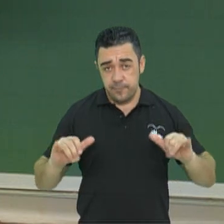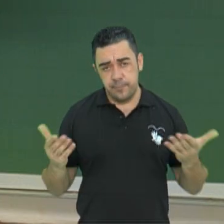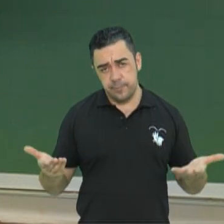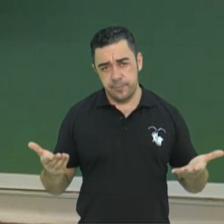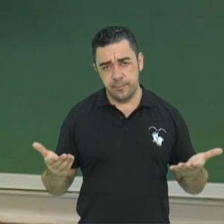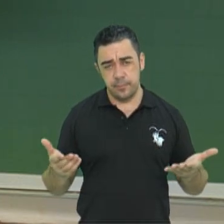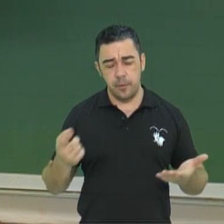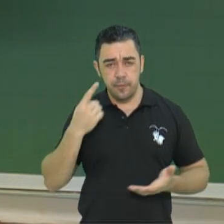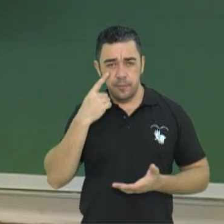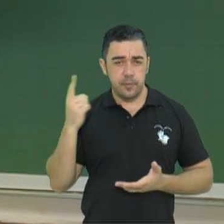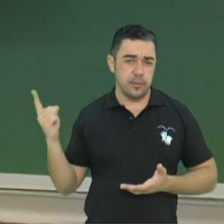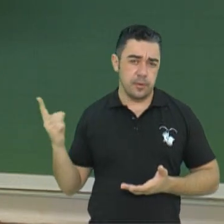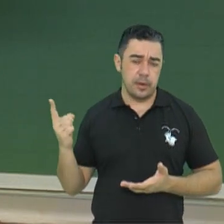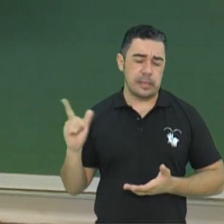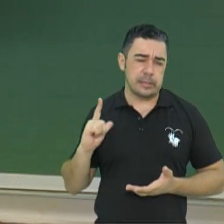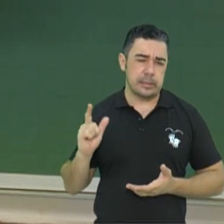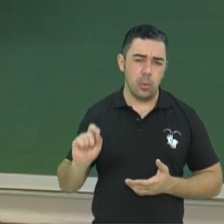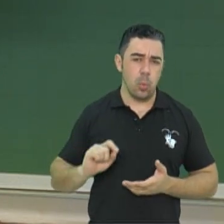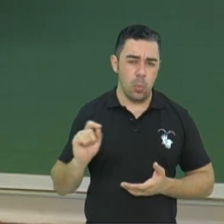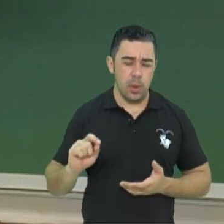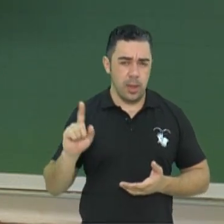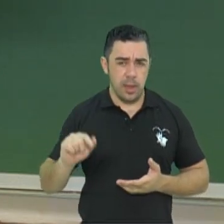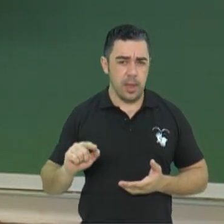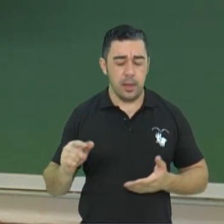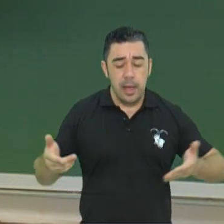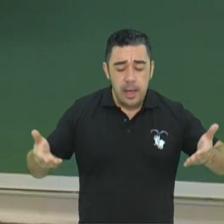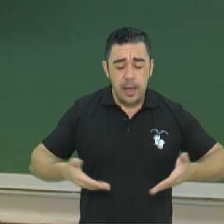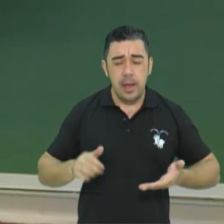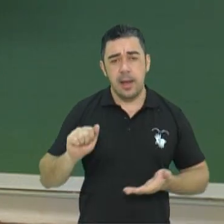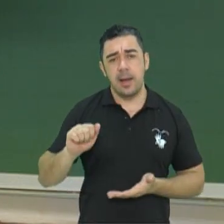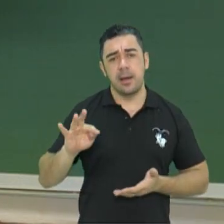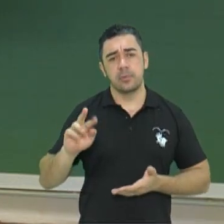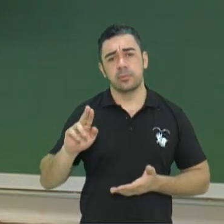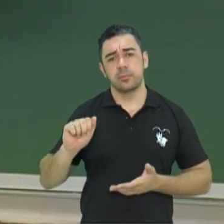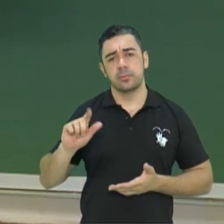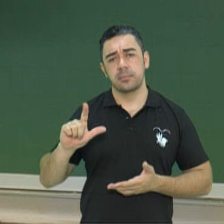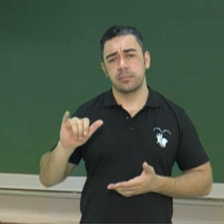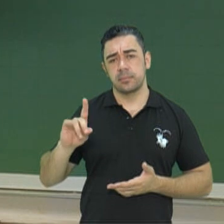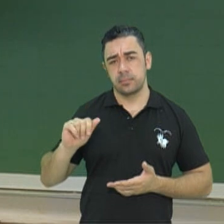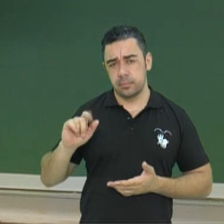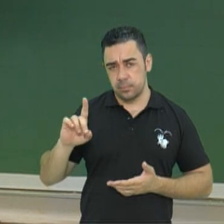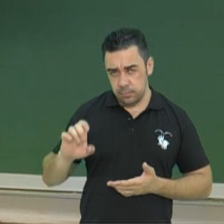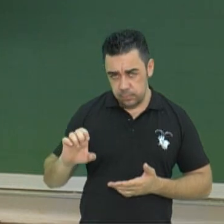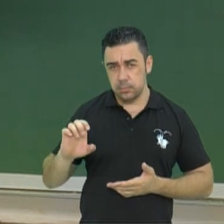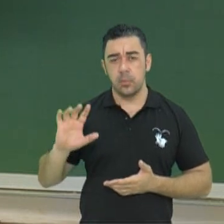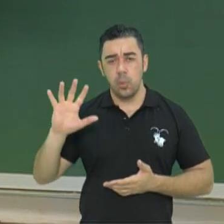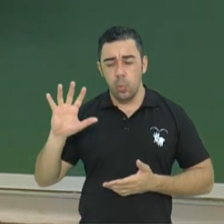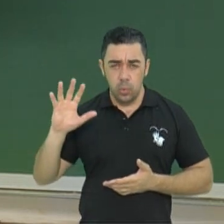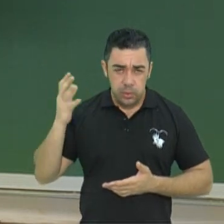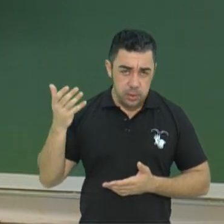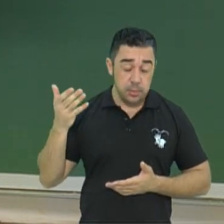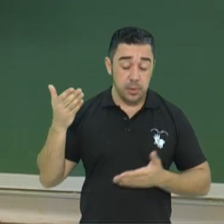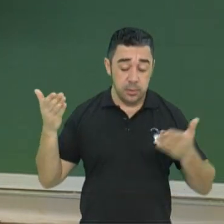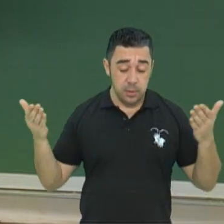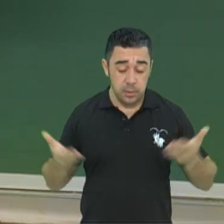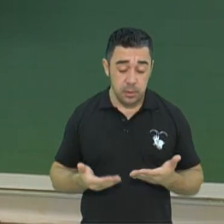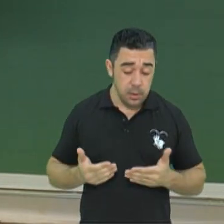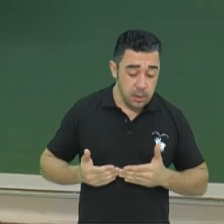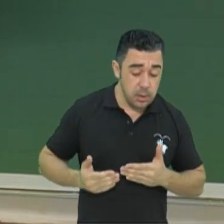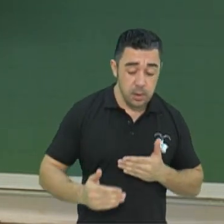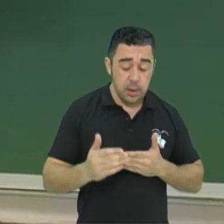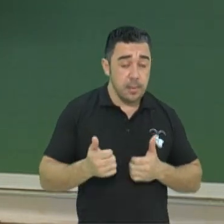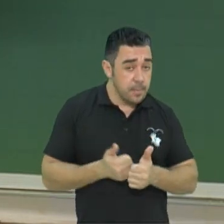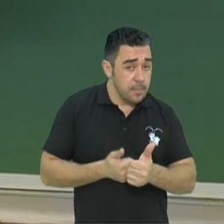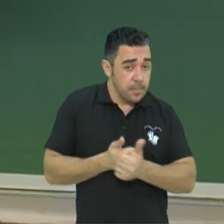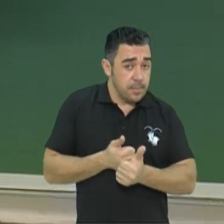a nos passar. Ele nos dá a ideia de atualidade em relação aos fatos, né? Eles estão ocorrendo